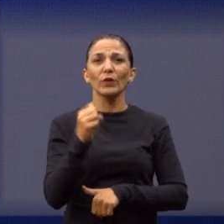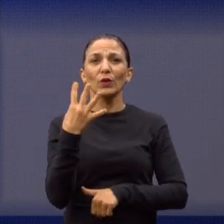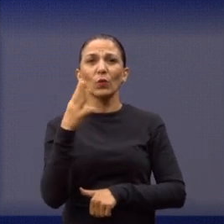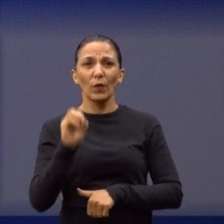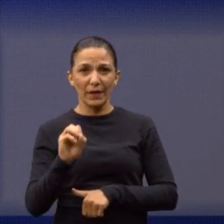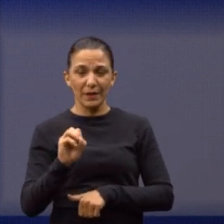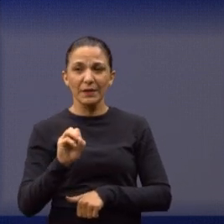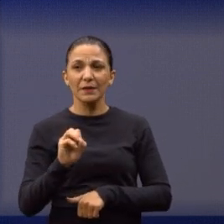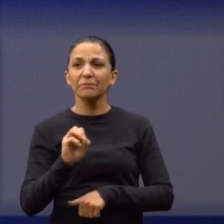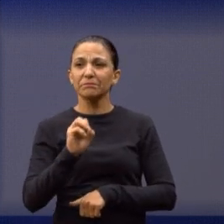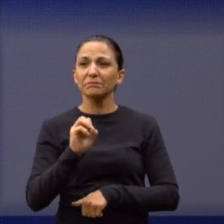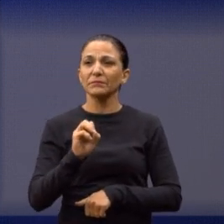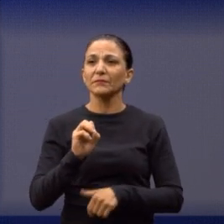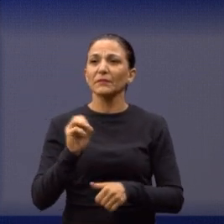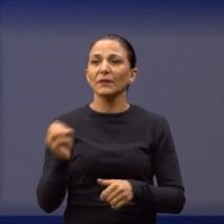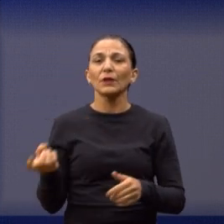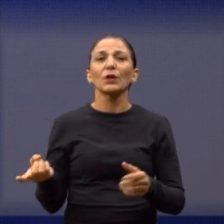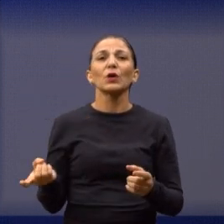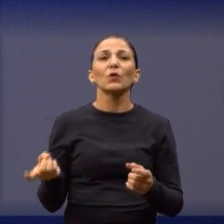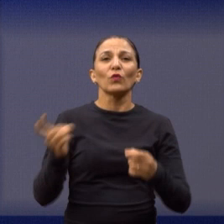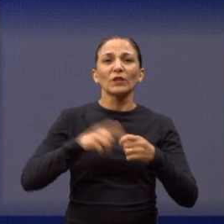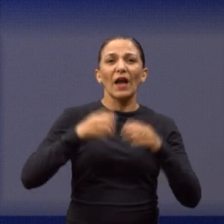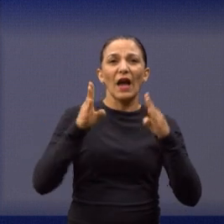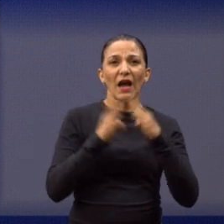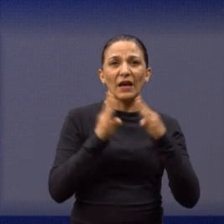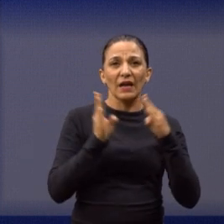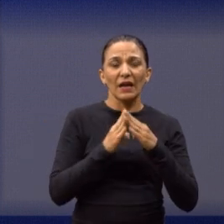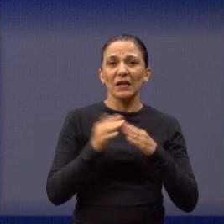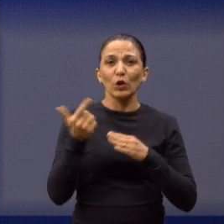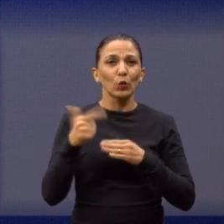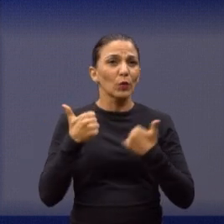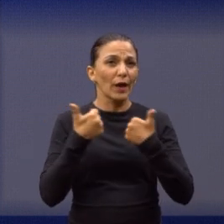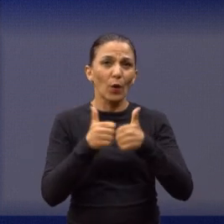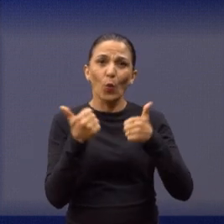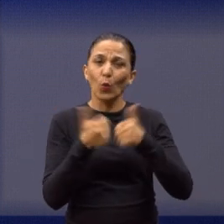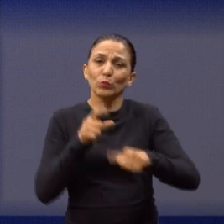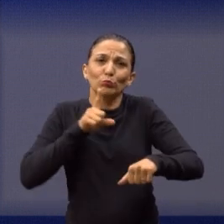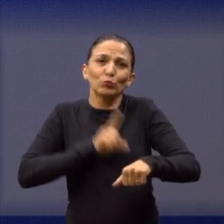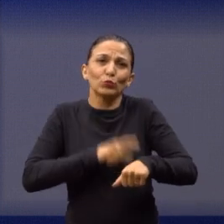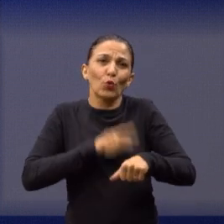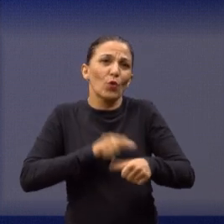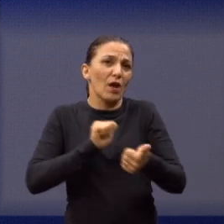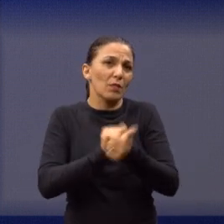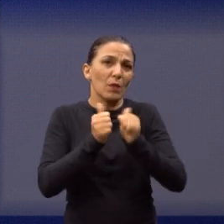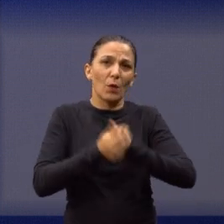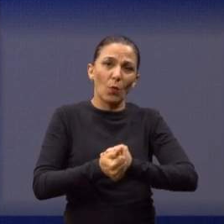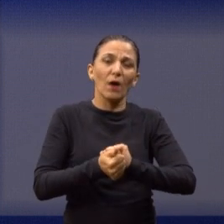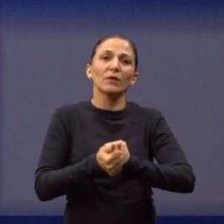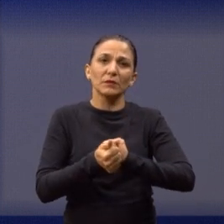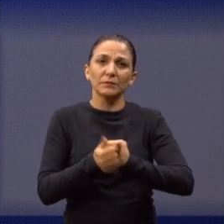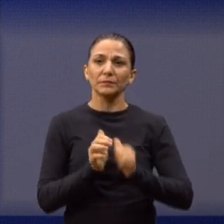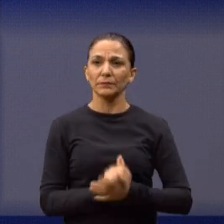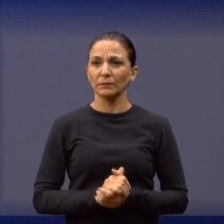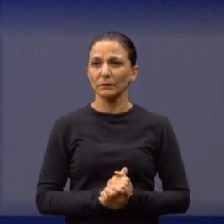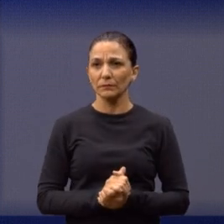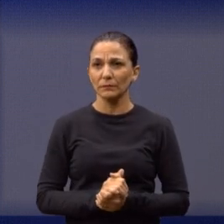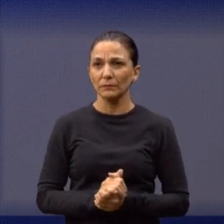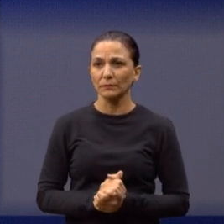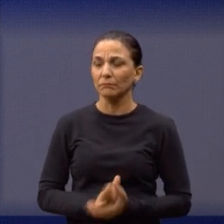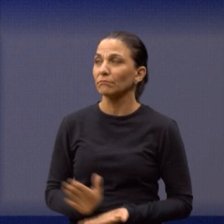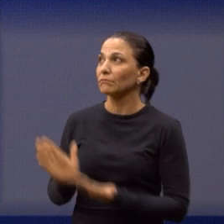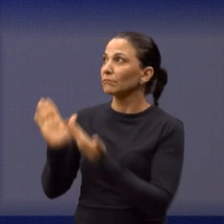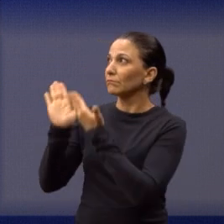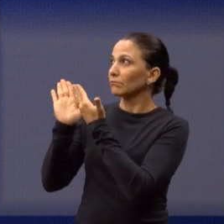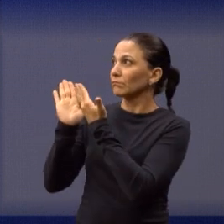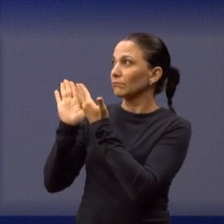também não tem ônibus que atende. Saio às 18h30 e também não tem ônibus para voltar embora. Pode passar? Mais